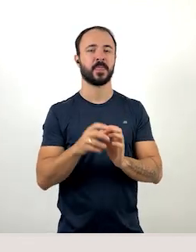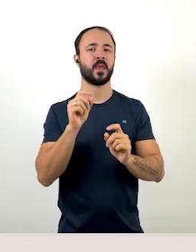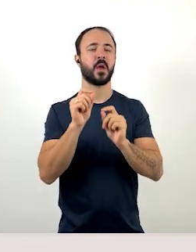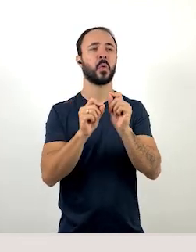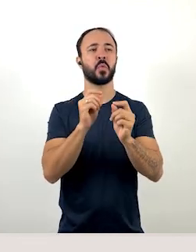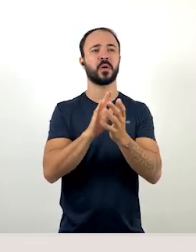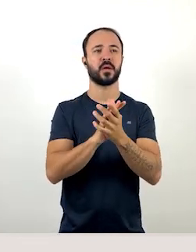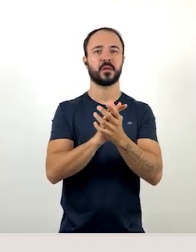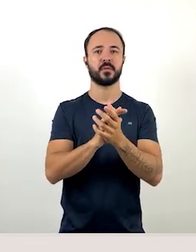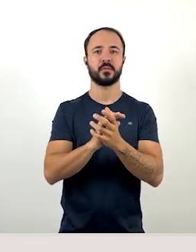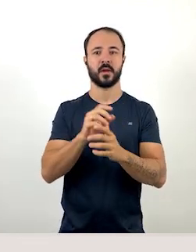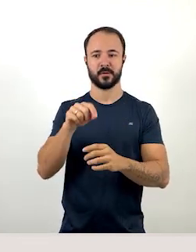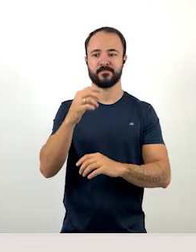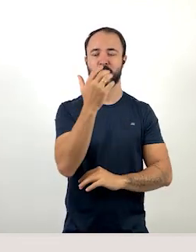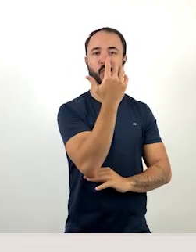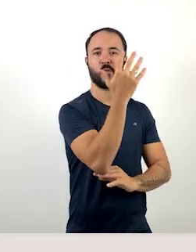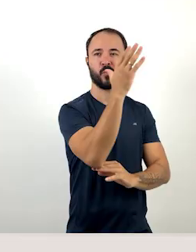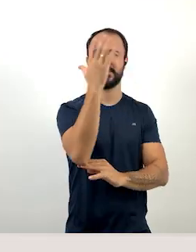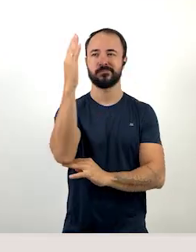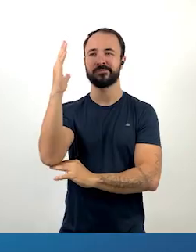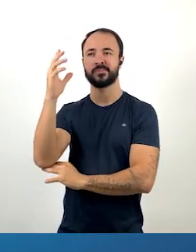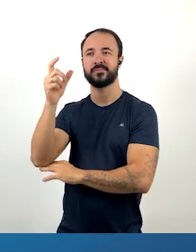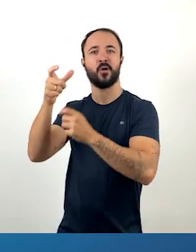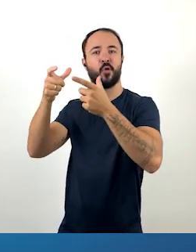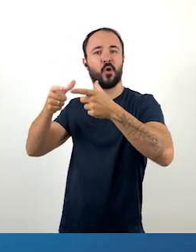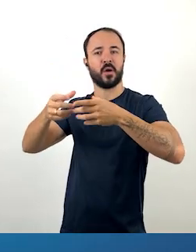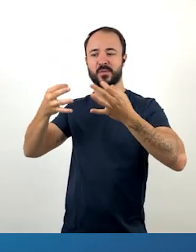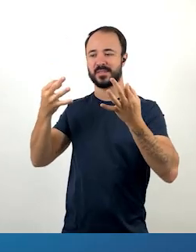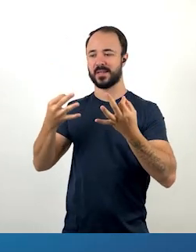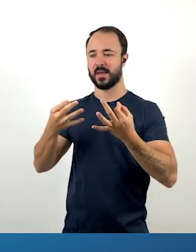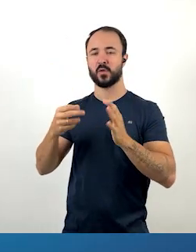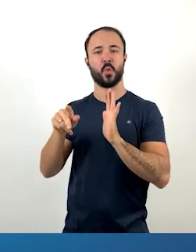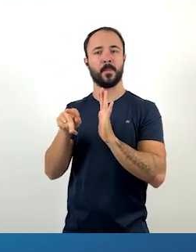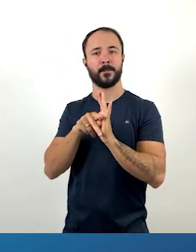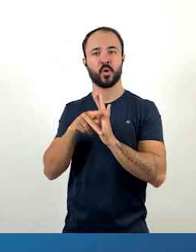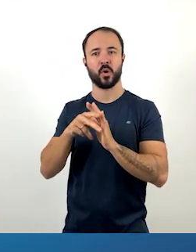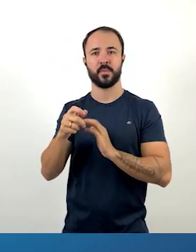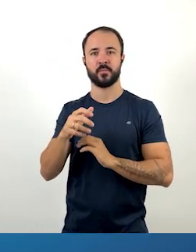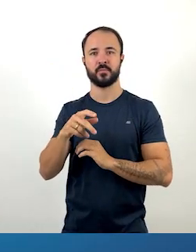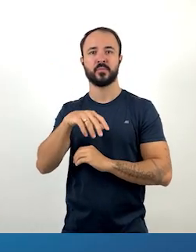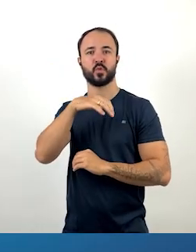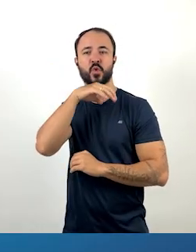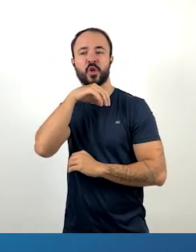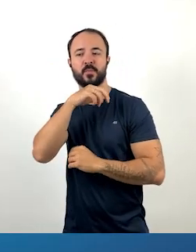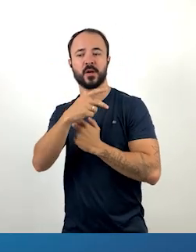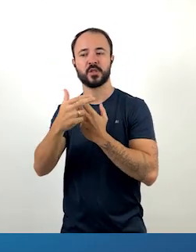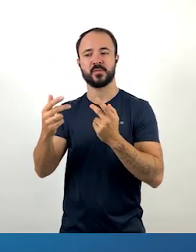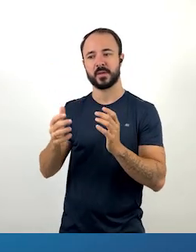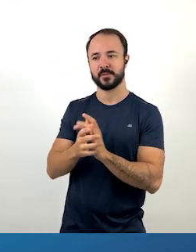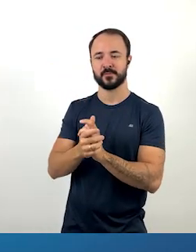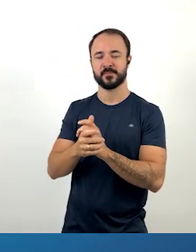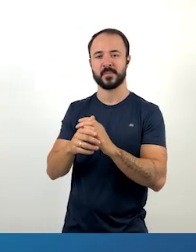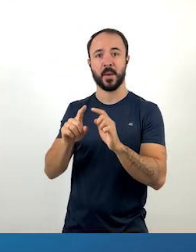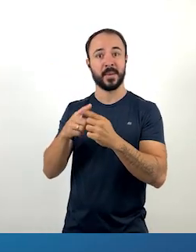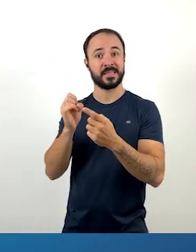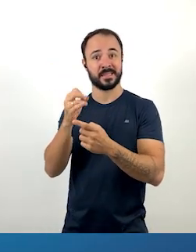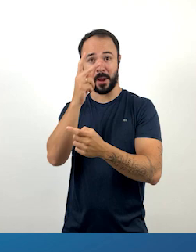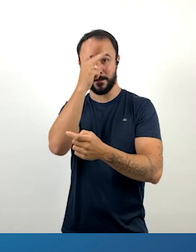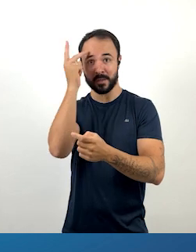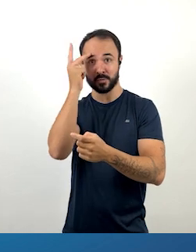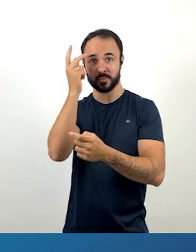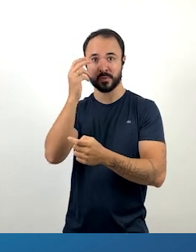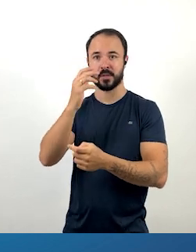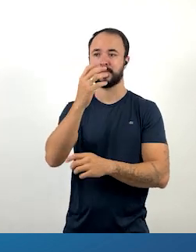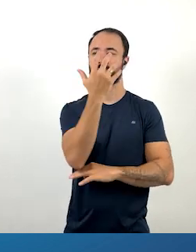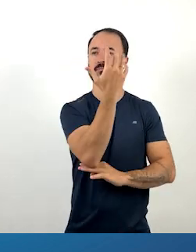falamos sobre isso numa aula sobre unidades de conservação. Quando você tem a fragmentação desse hábitat, ou seja, desmatamento, diminui